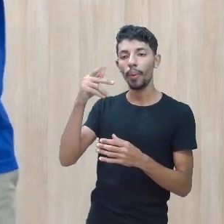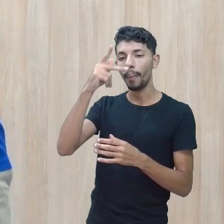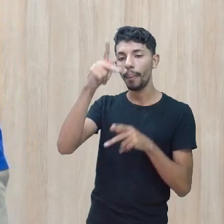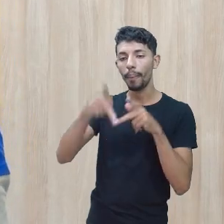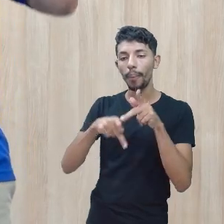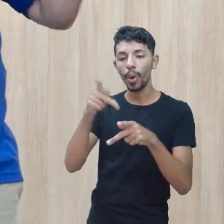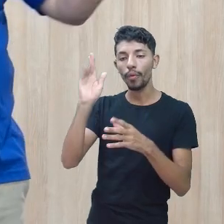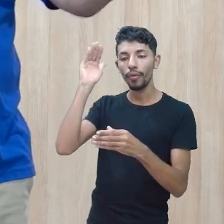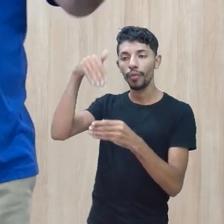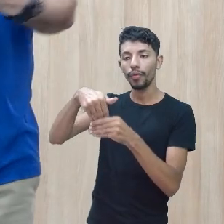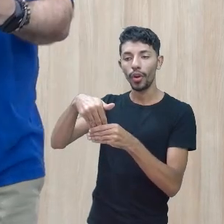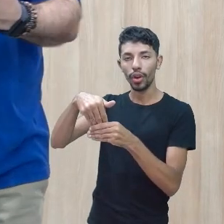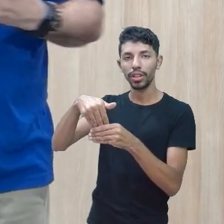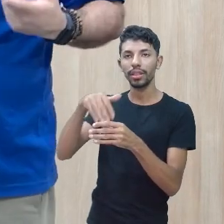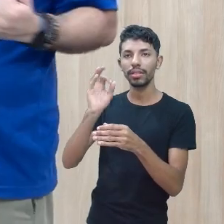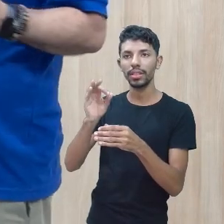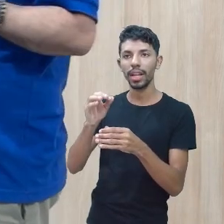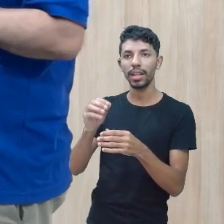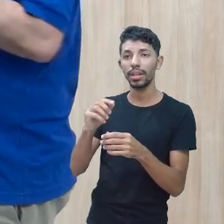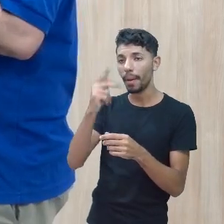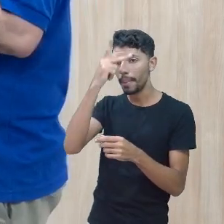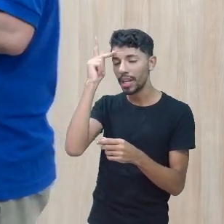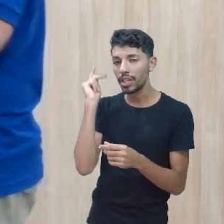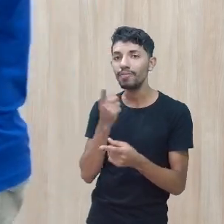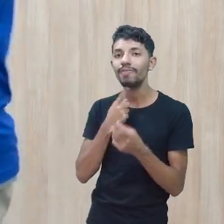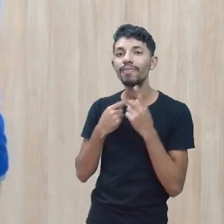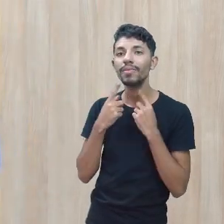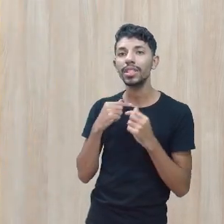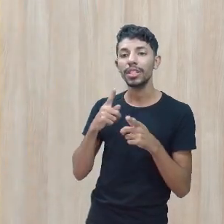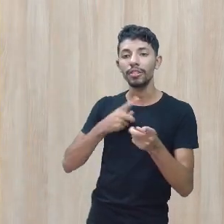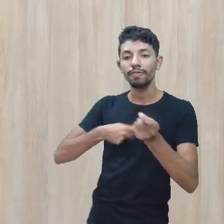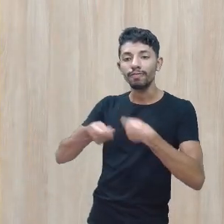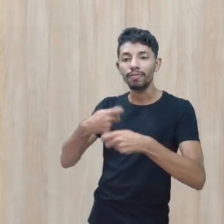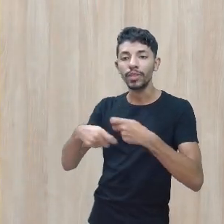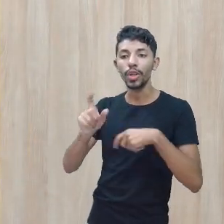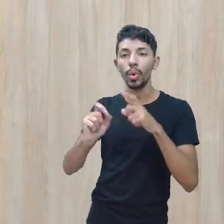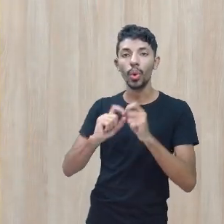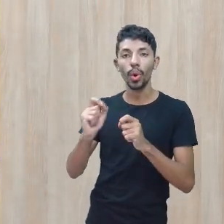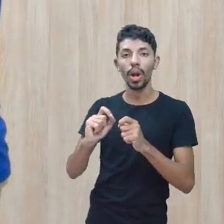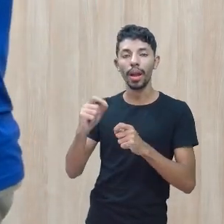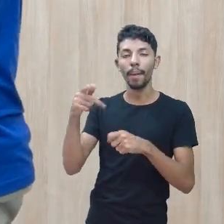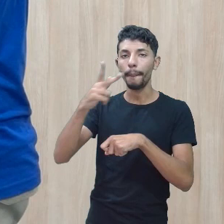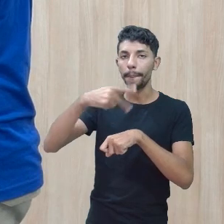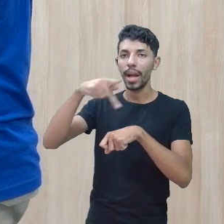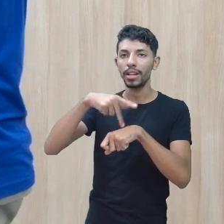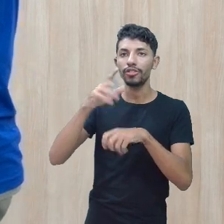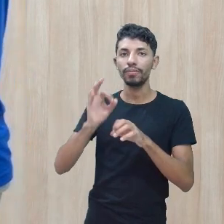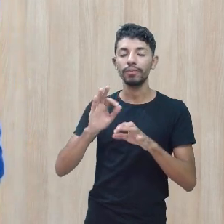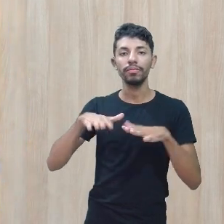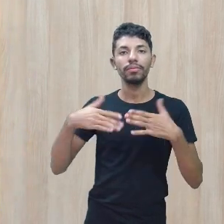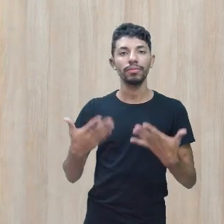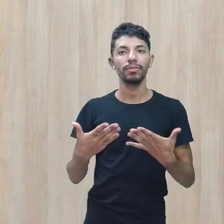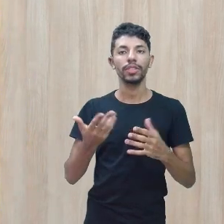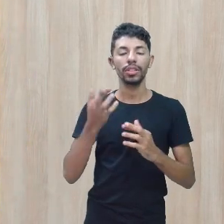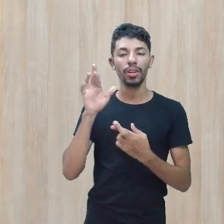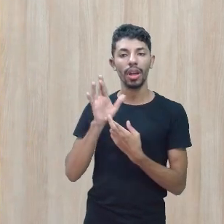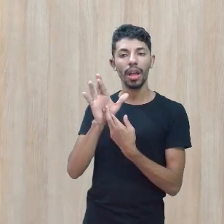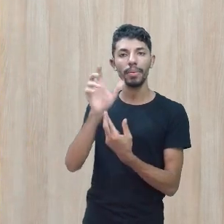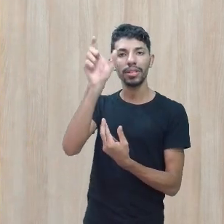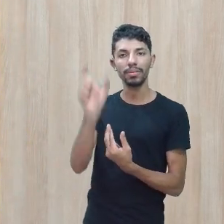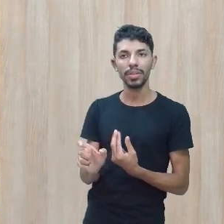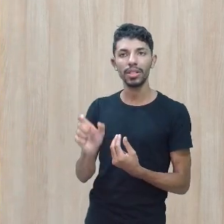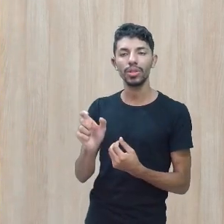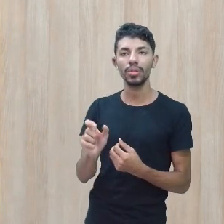que administrem, né, todo o território nacional. E no caso, esses representantes exercem a sua função durante